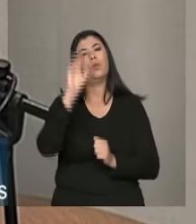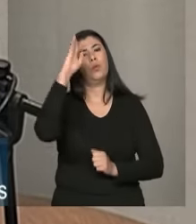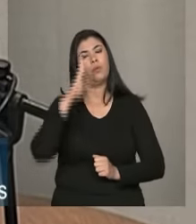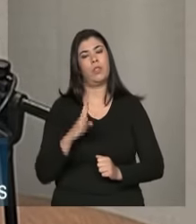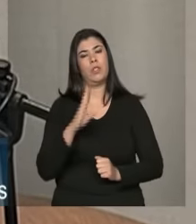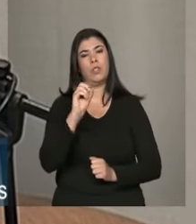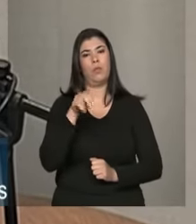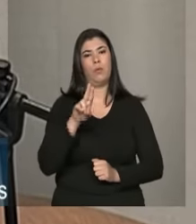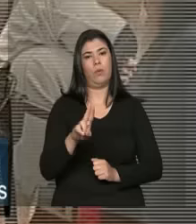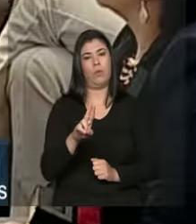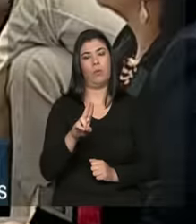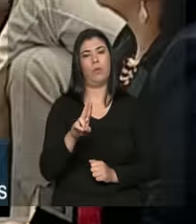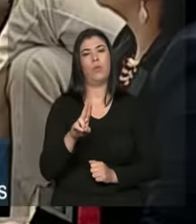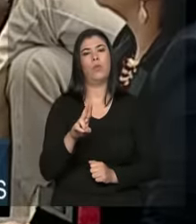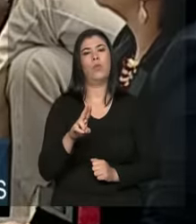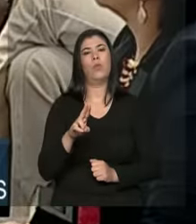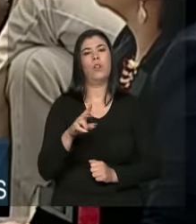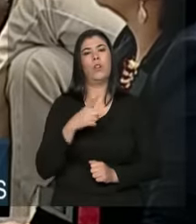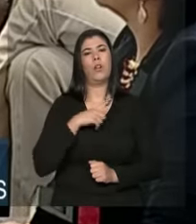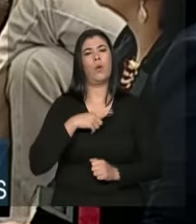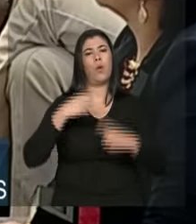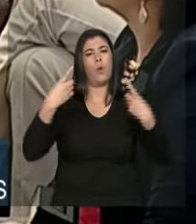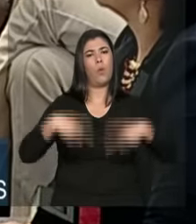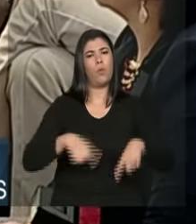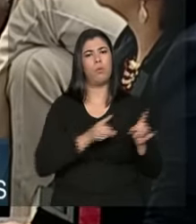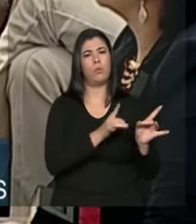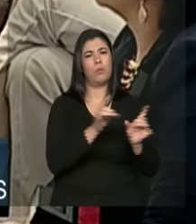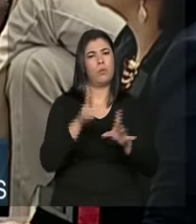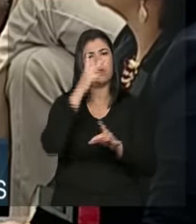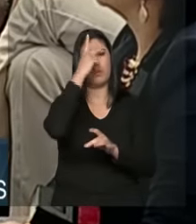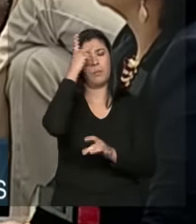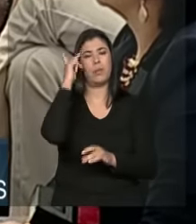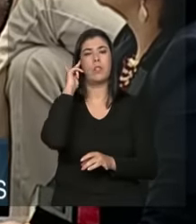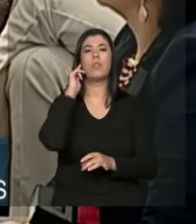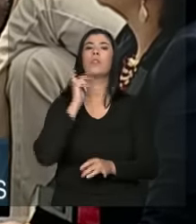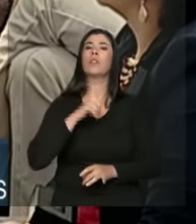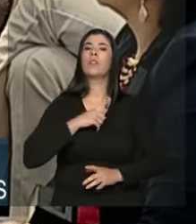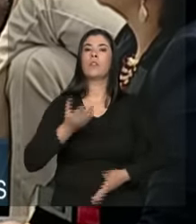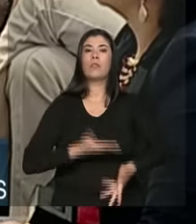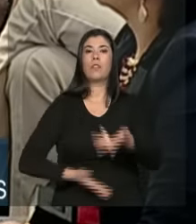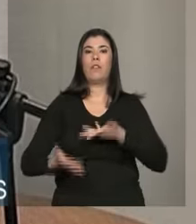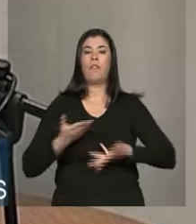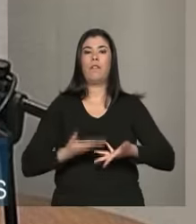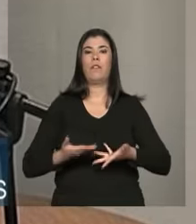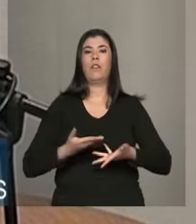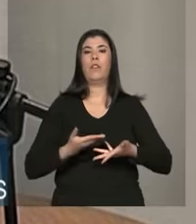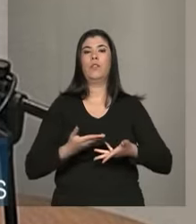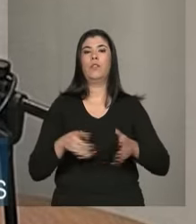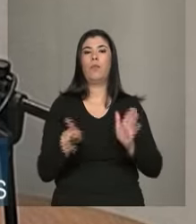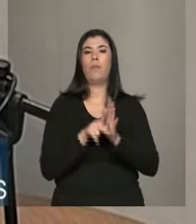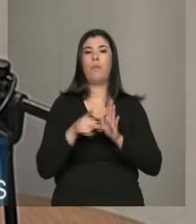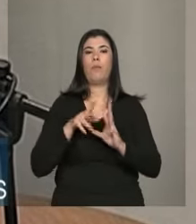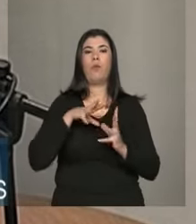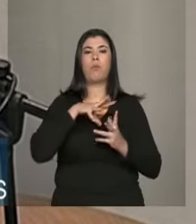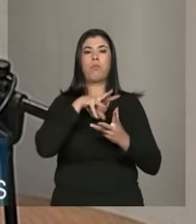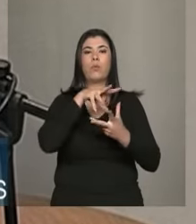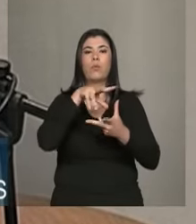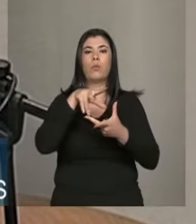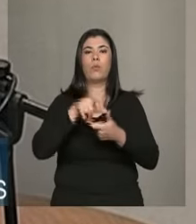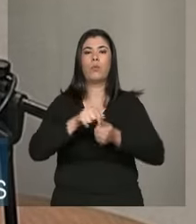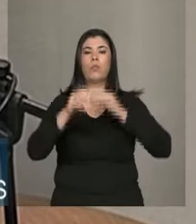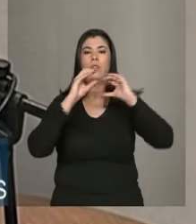de pessoas colocando a serviço dessa causa sua aptidão à universalização das Comunicações